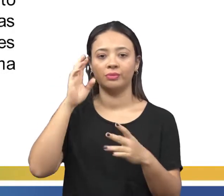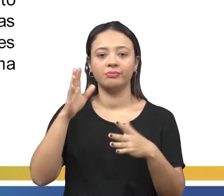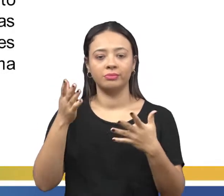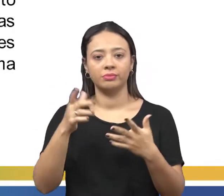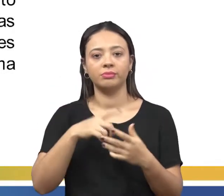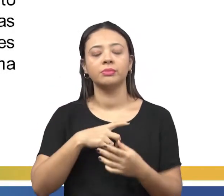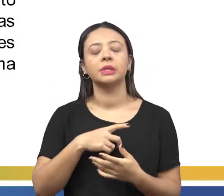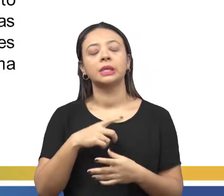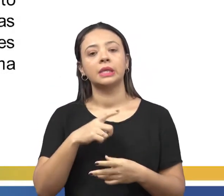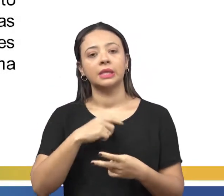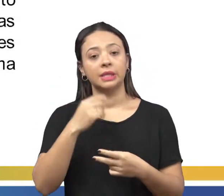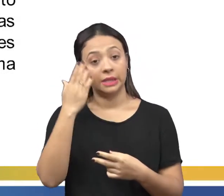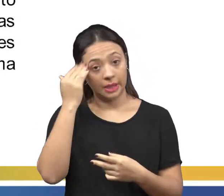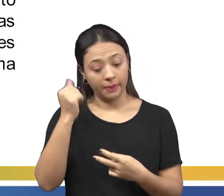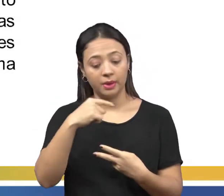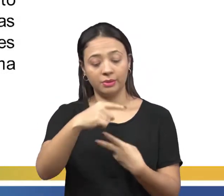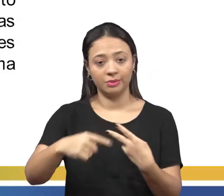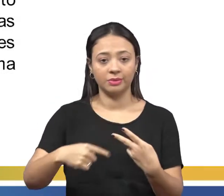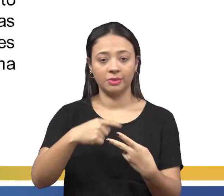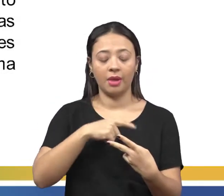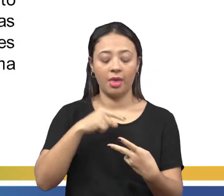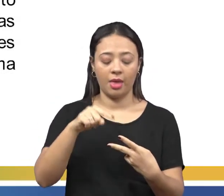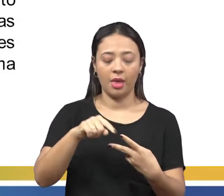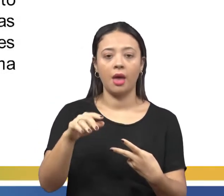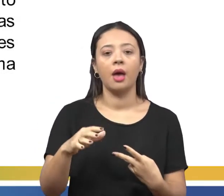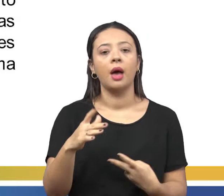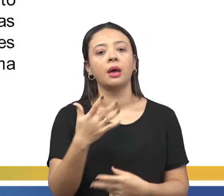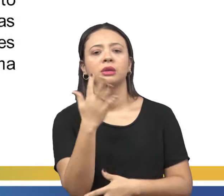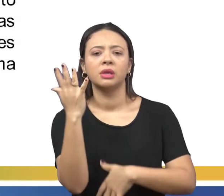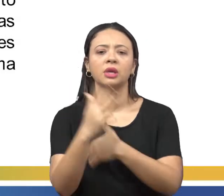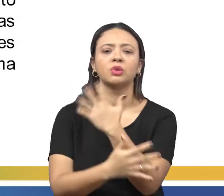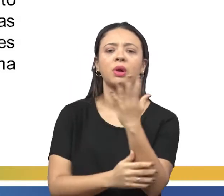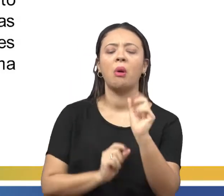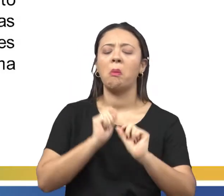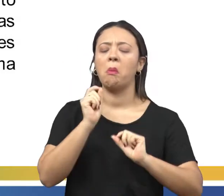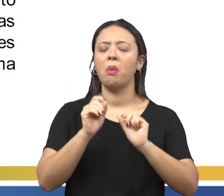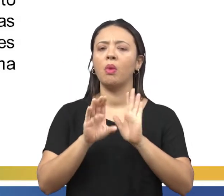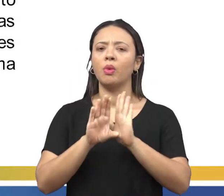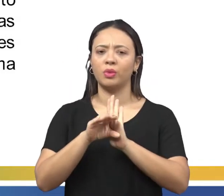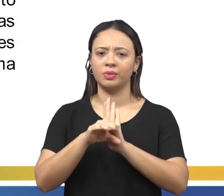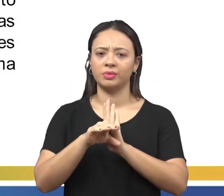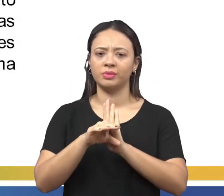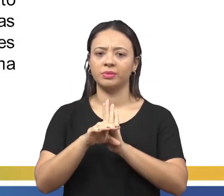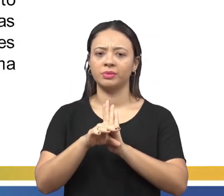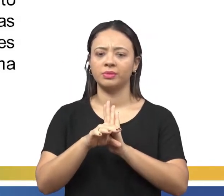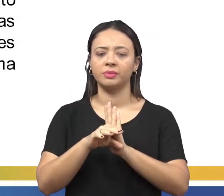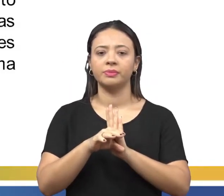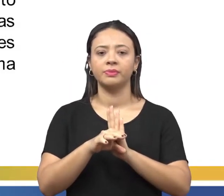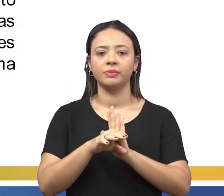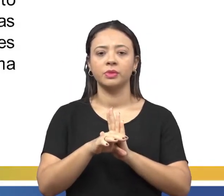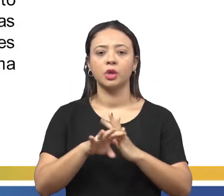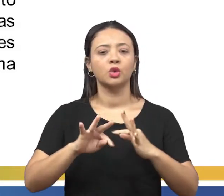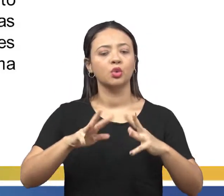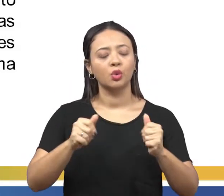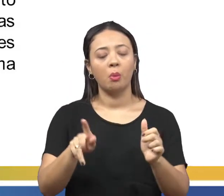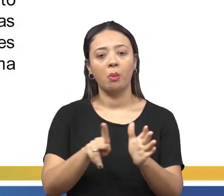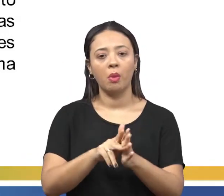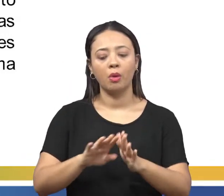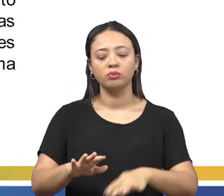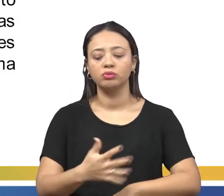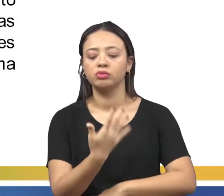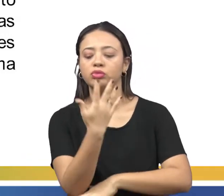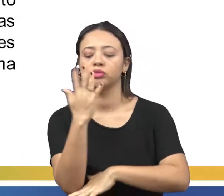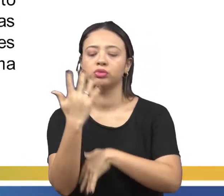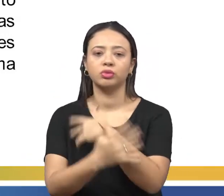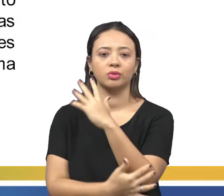dessa situação, as paisagens naturais, eu tenho um conceito para essas paisagens naturais, né? Paisagens naturais são expressamente elementos da natureza,